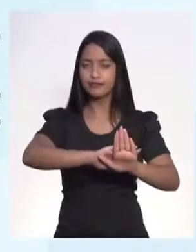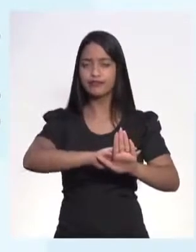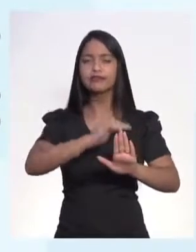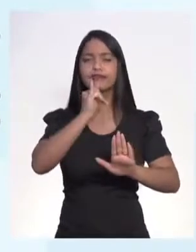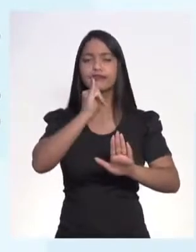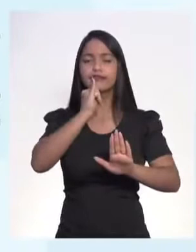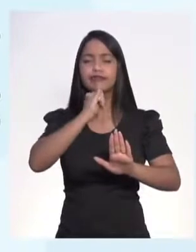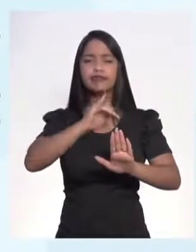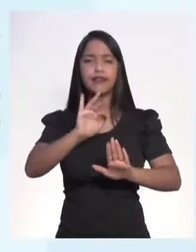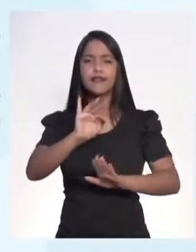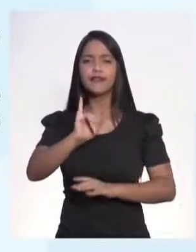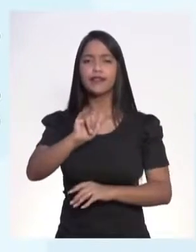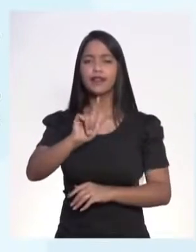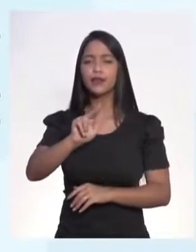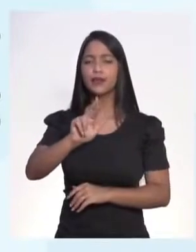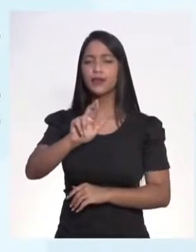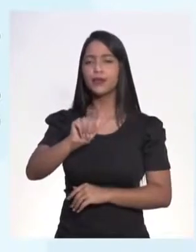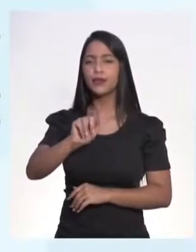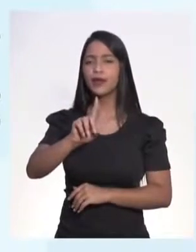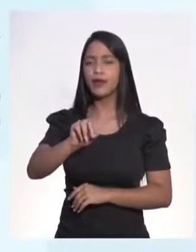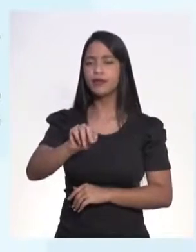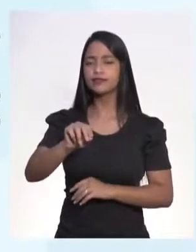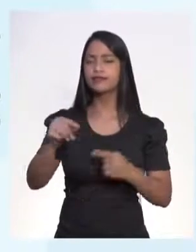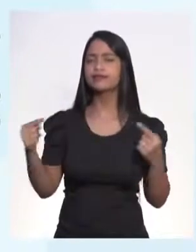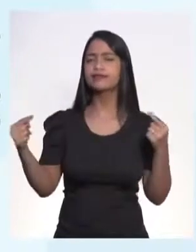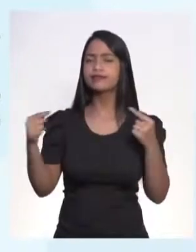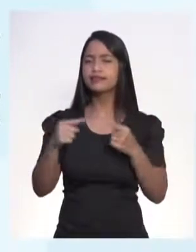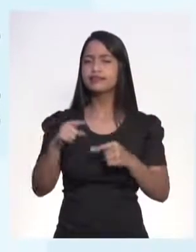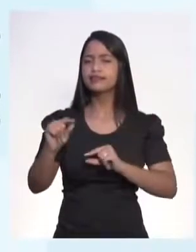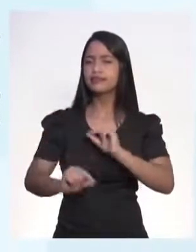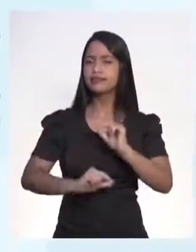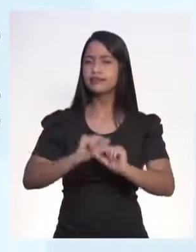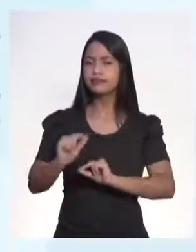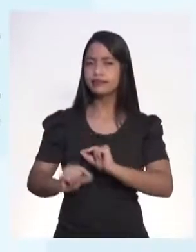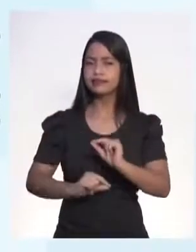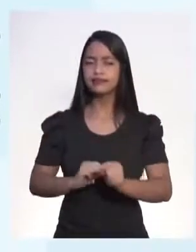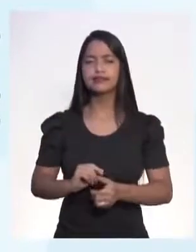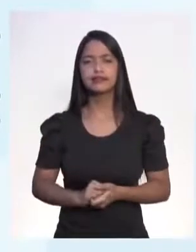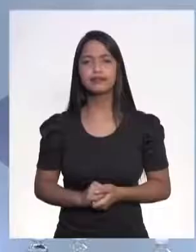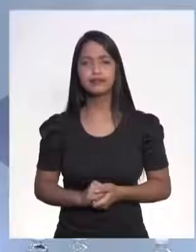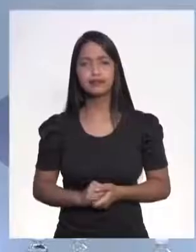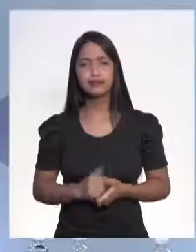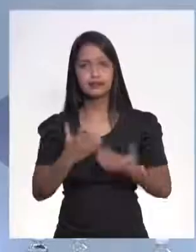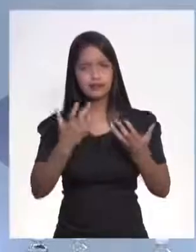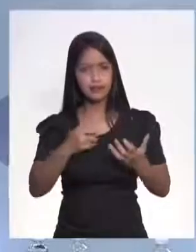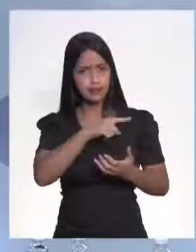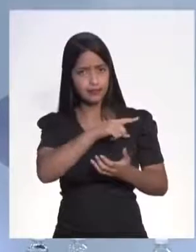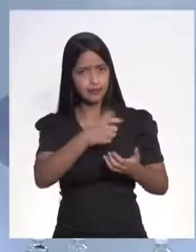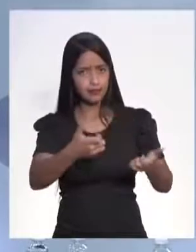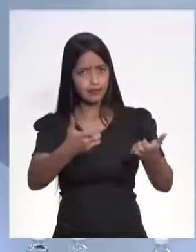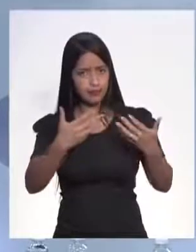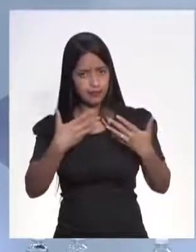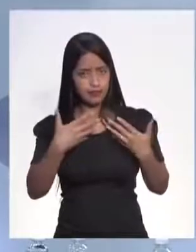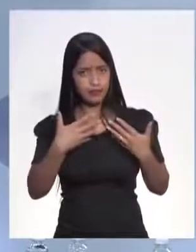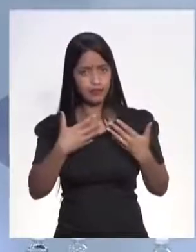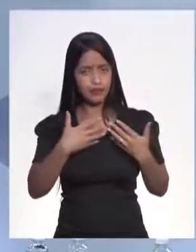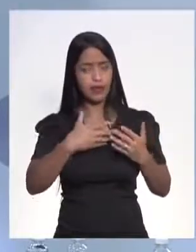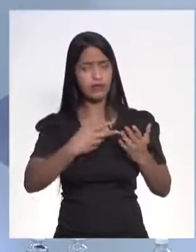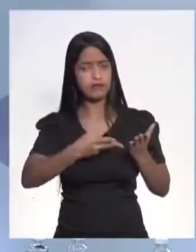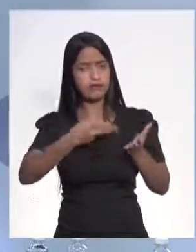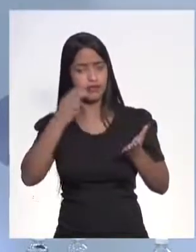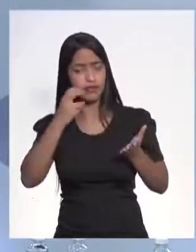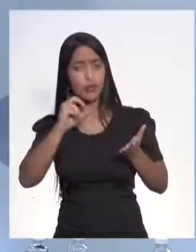sentido figurado o que que é que a gente tá até que a gente está se referindo é que aquele sala em fraco não porque eu acho que nós já